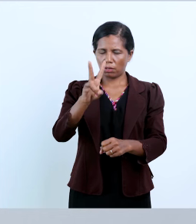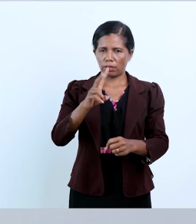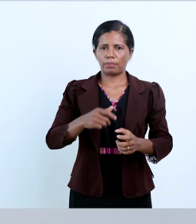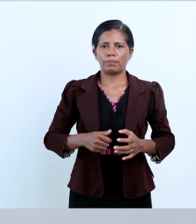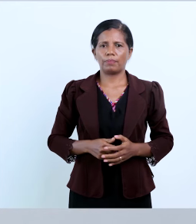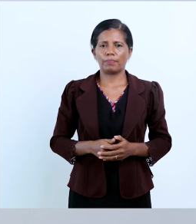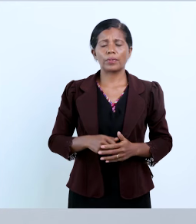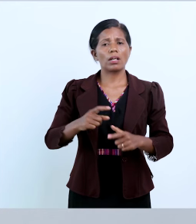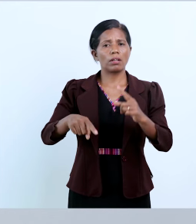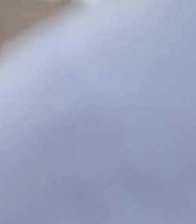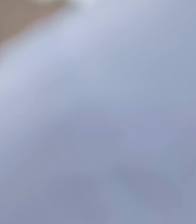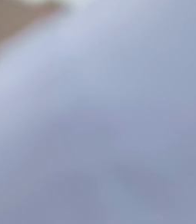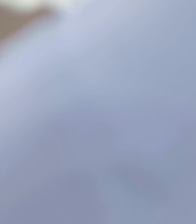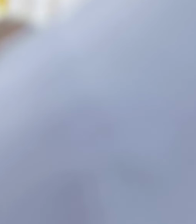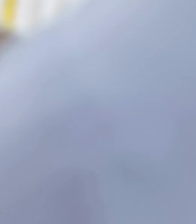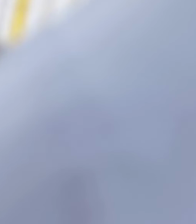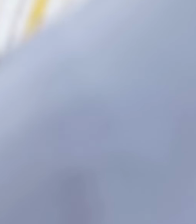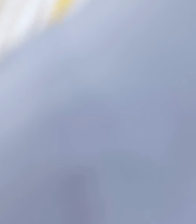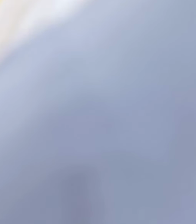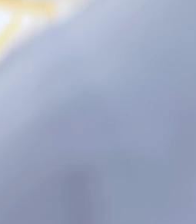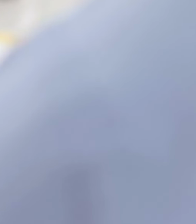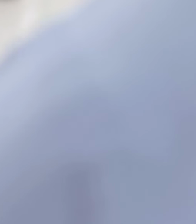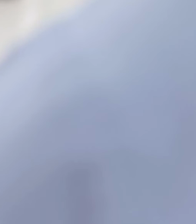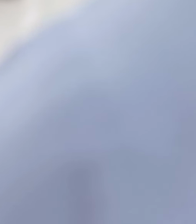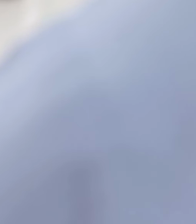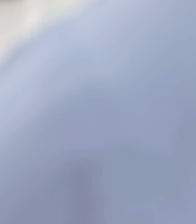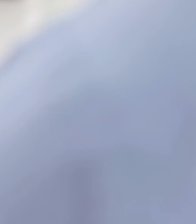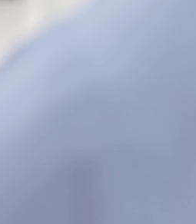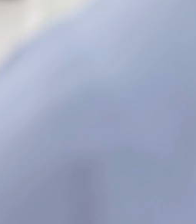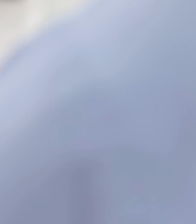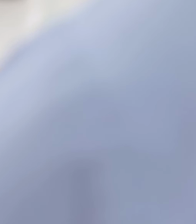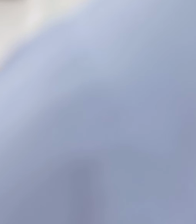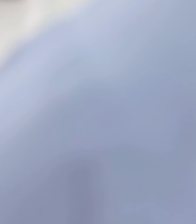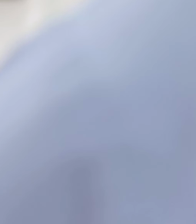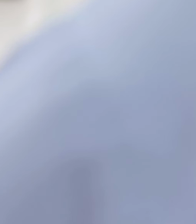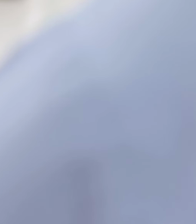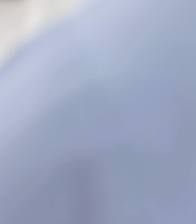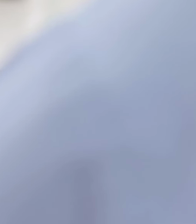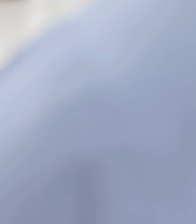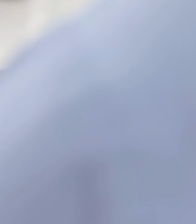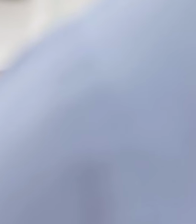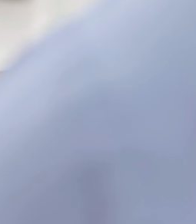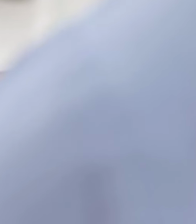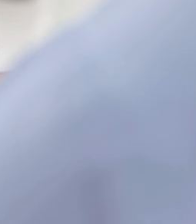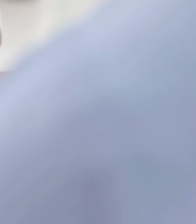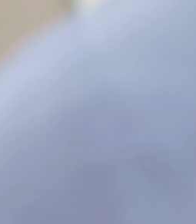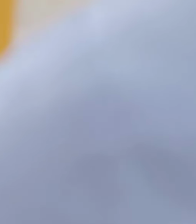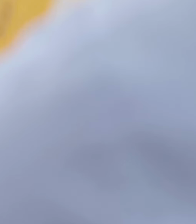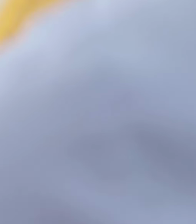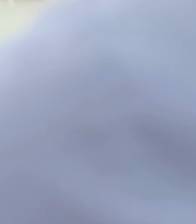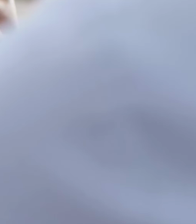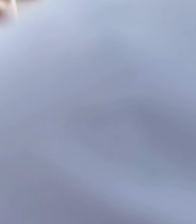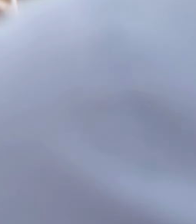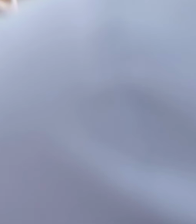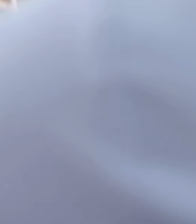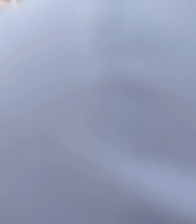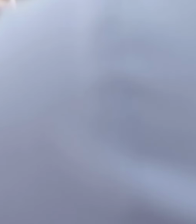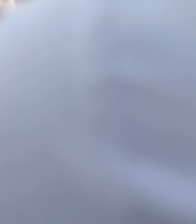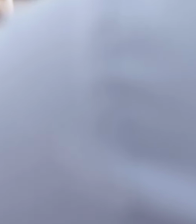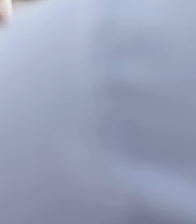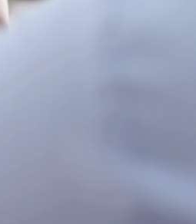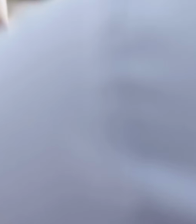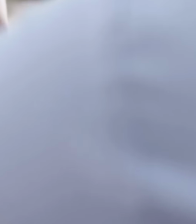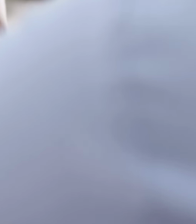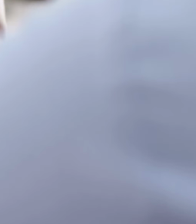ruang larang. Banhira simu vacina laos de feio proteção bala varicela, mas be há menos